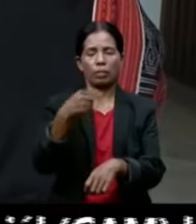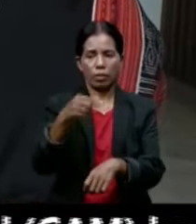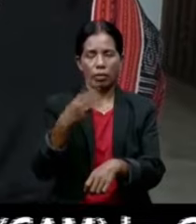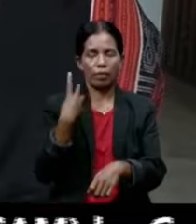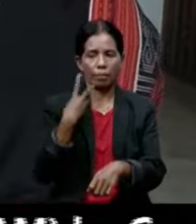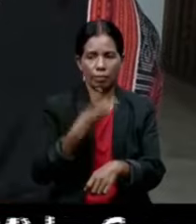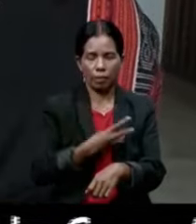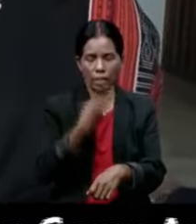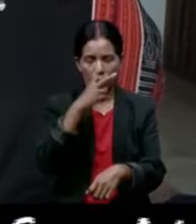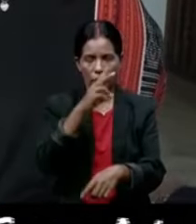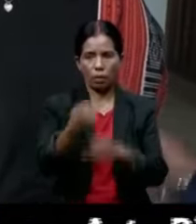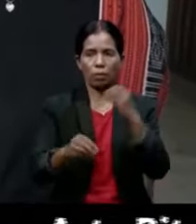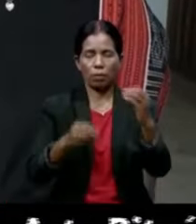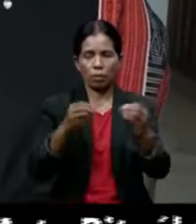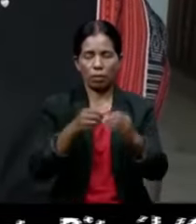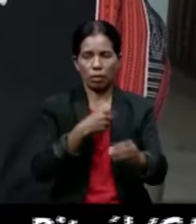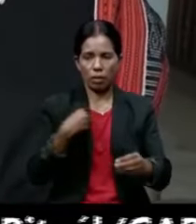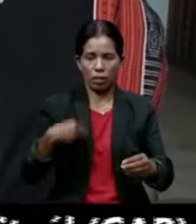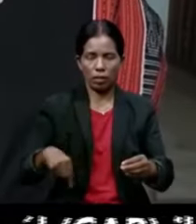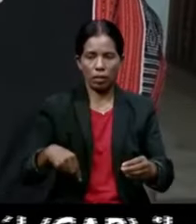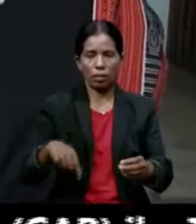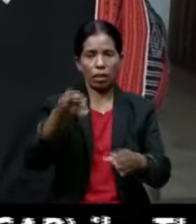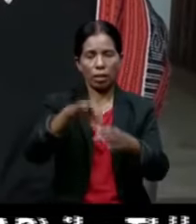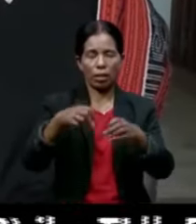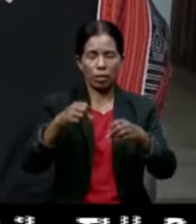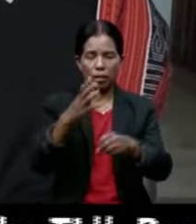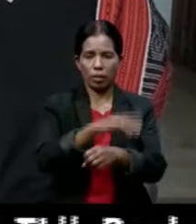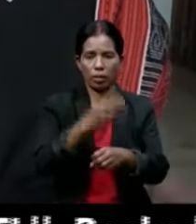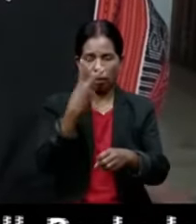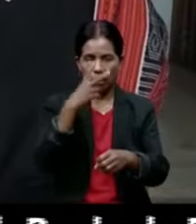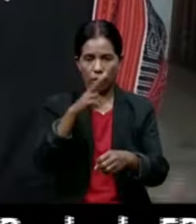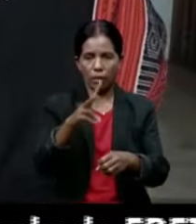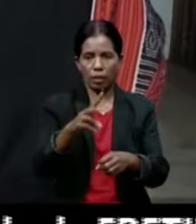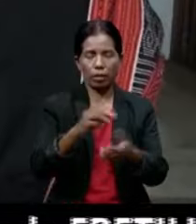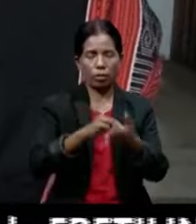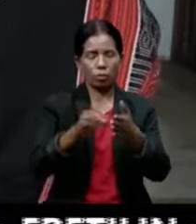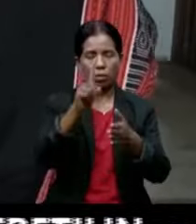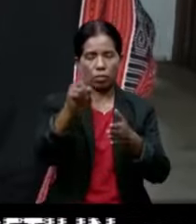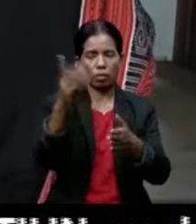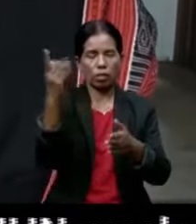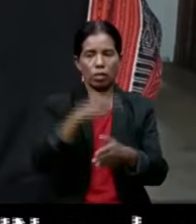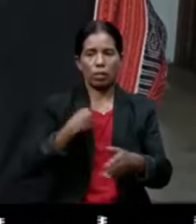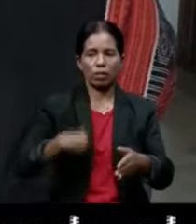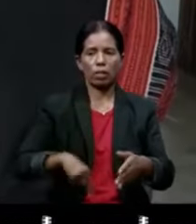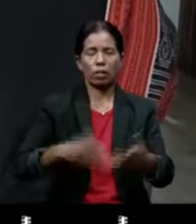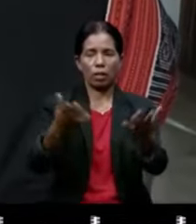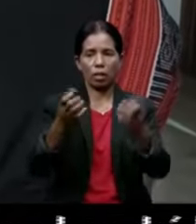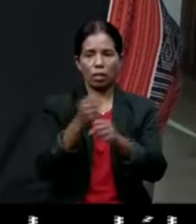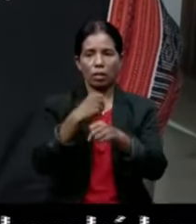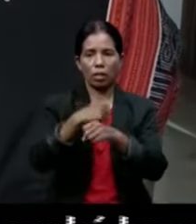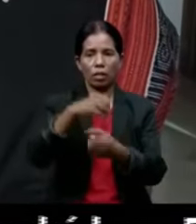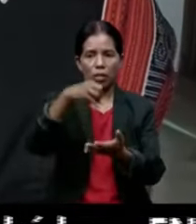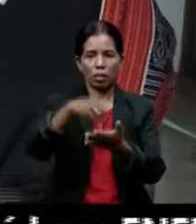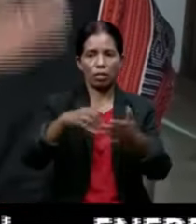Carbon, Shanghai Carbon Trading Trust, né, são companhia número um e a China, e a interesse ralo investimento